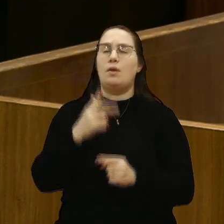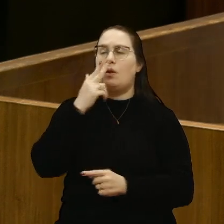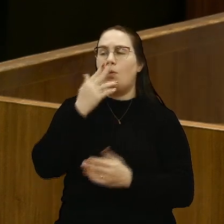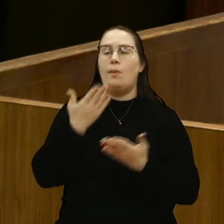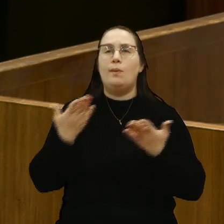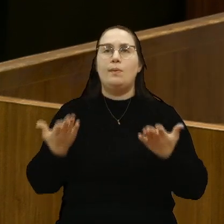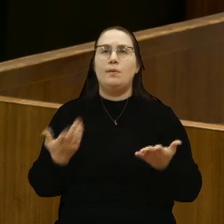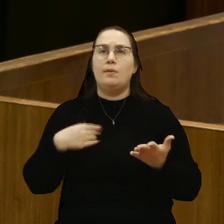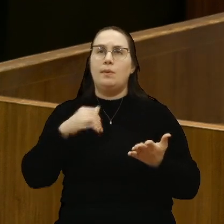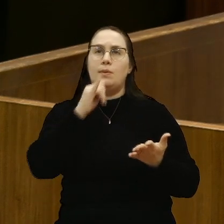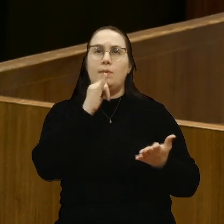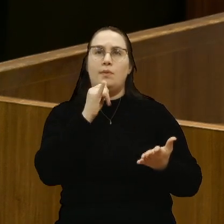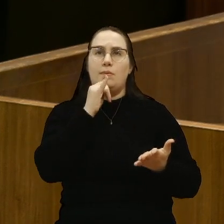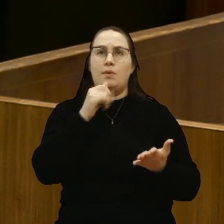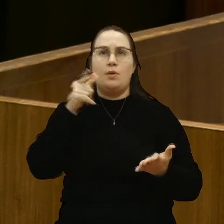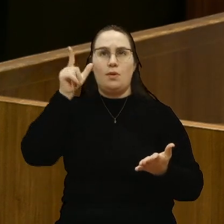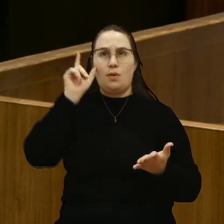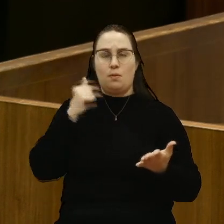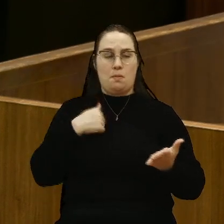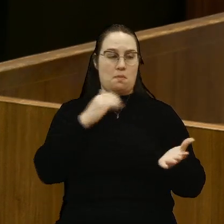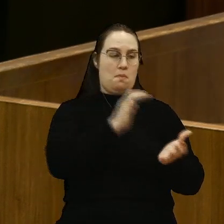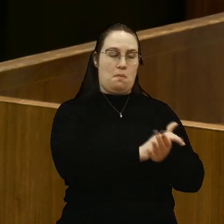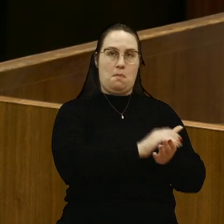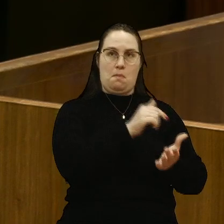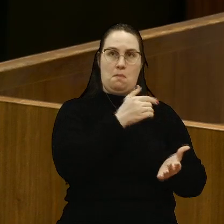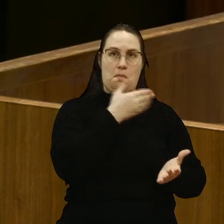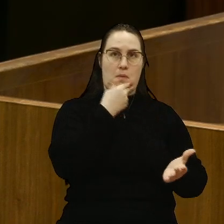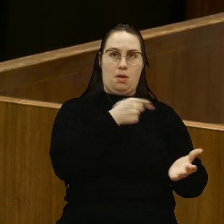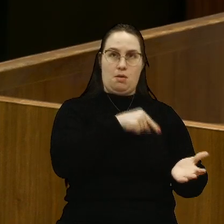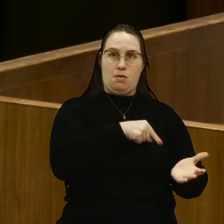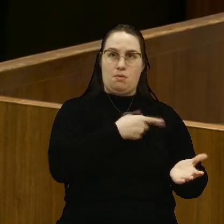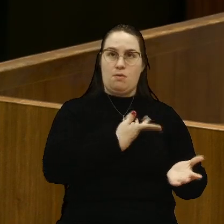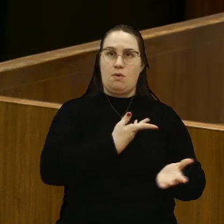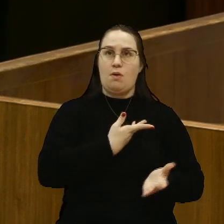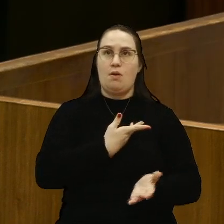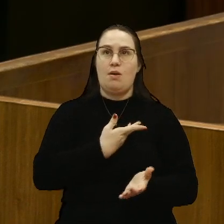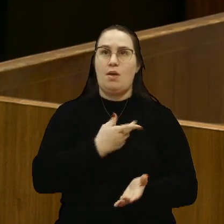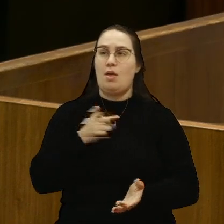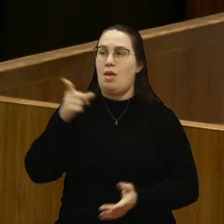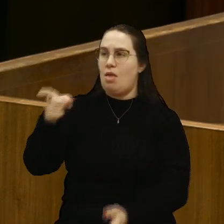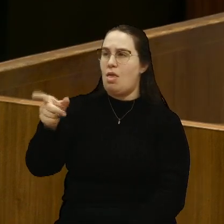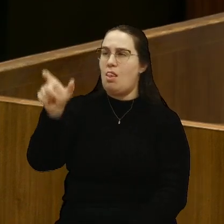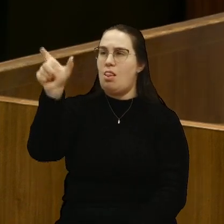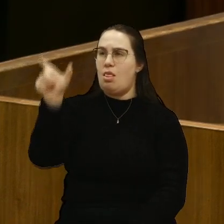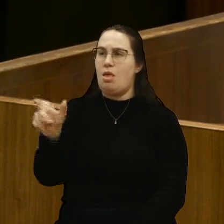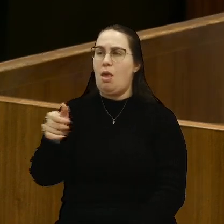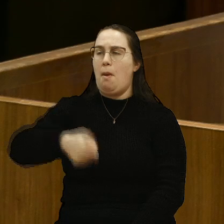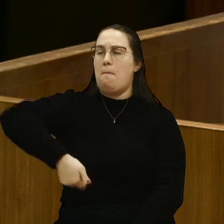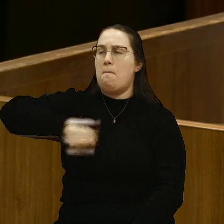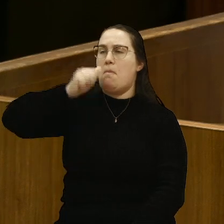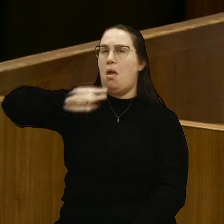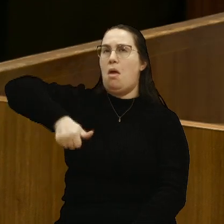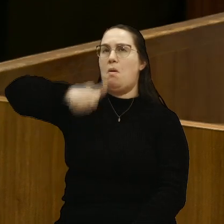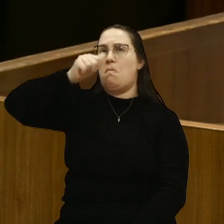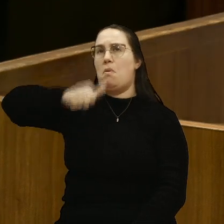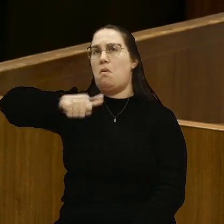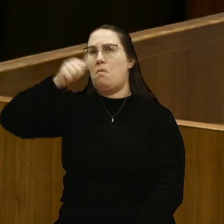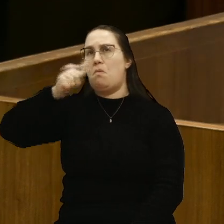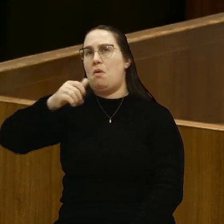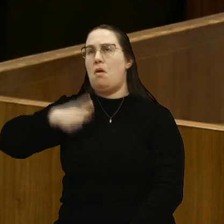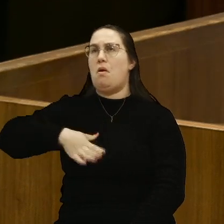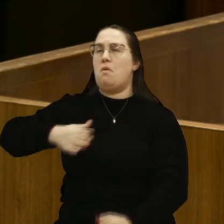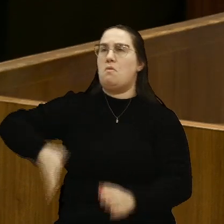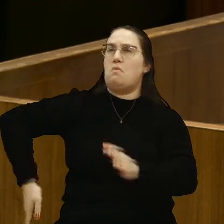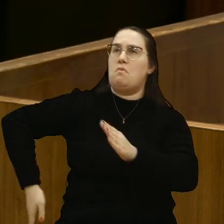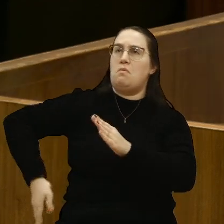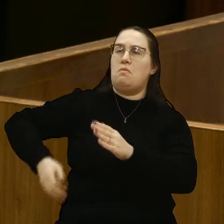Eu dei um exemplo assim ontem para o meu marido. O inconsequente bebeu e o inconsequente passou do sinal